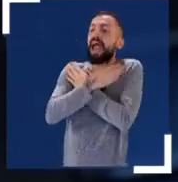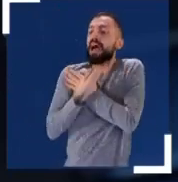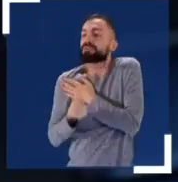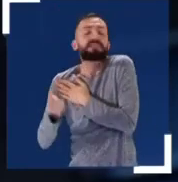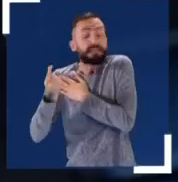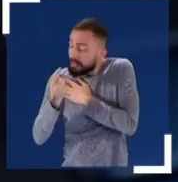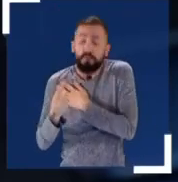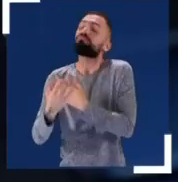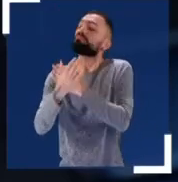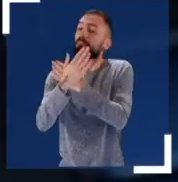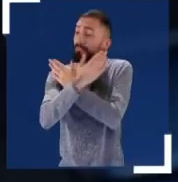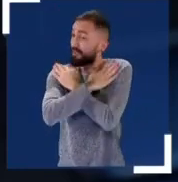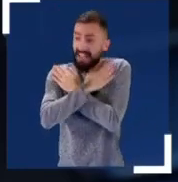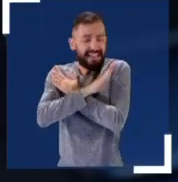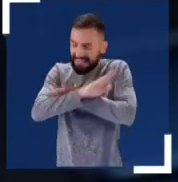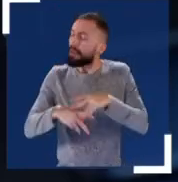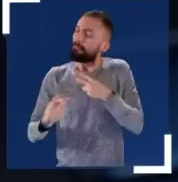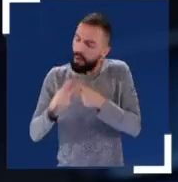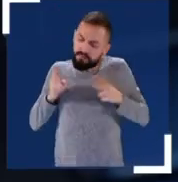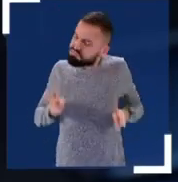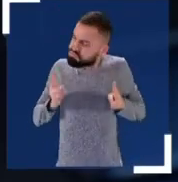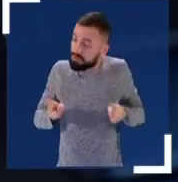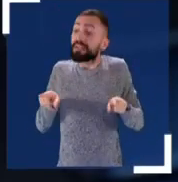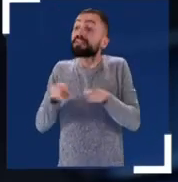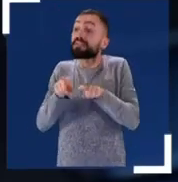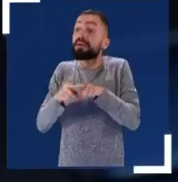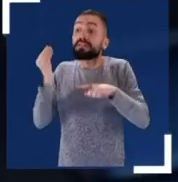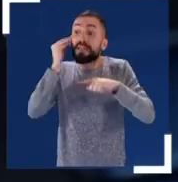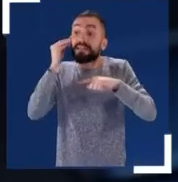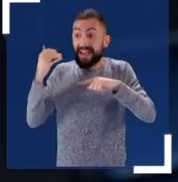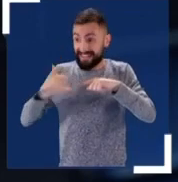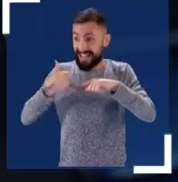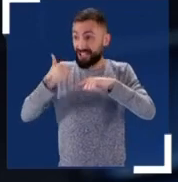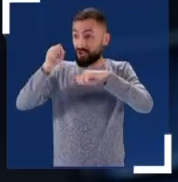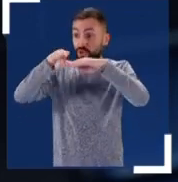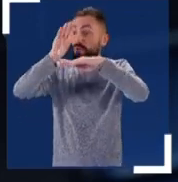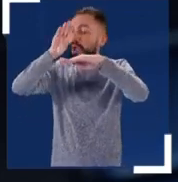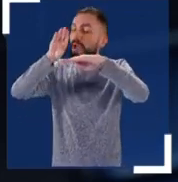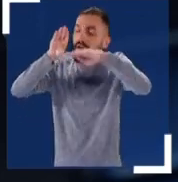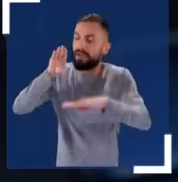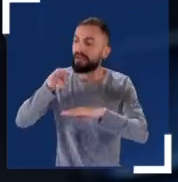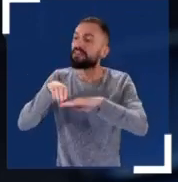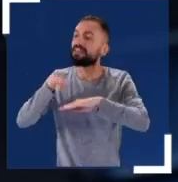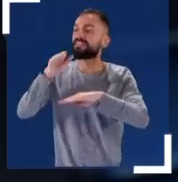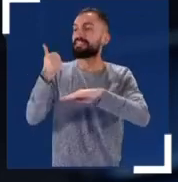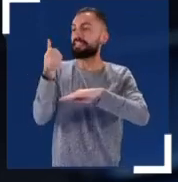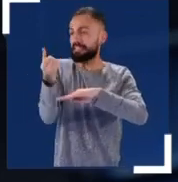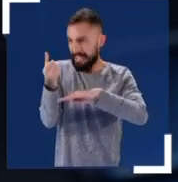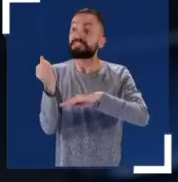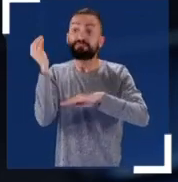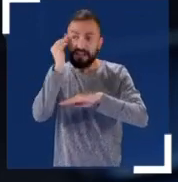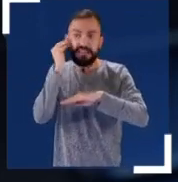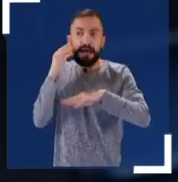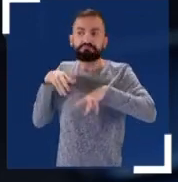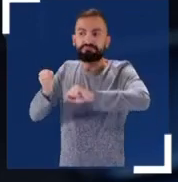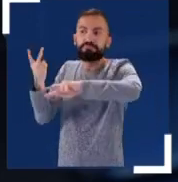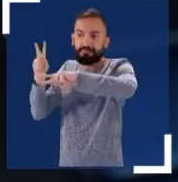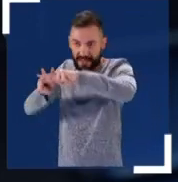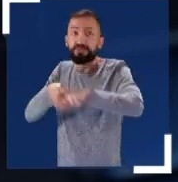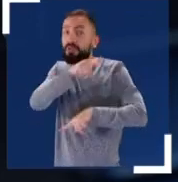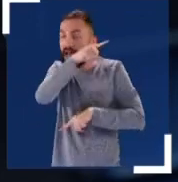bancada federal para reduzir a maioridade de 18 para 16 anos. E vamos implantar outros